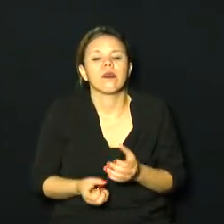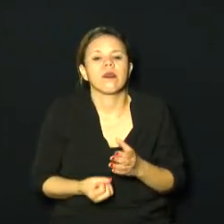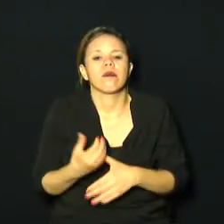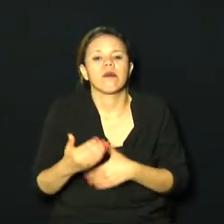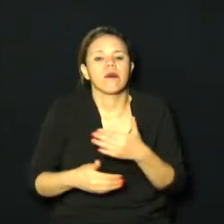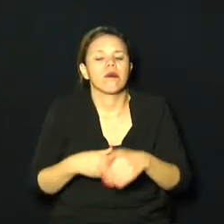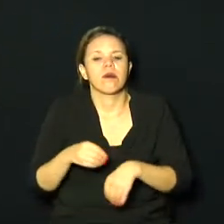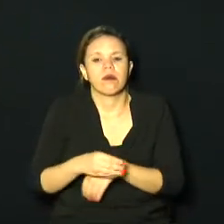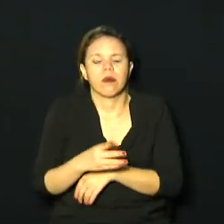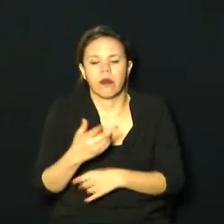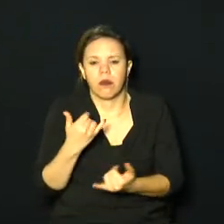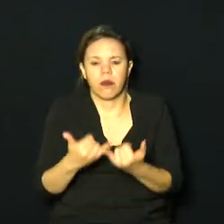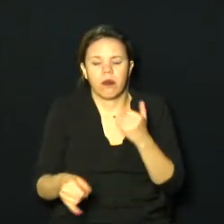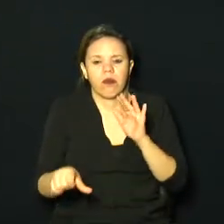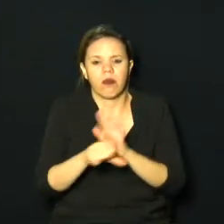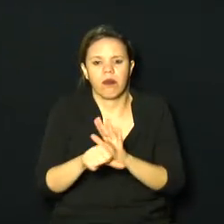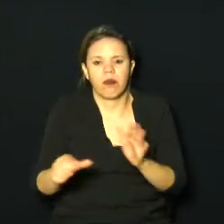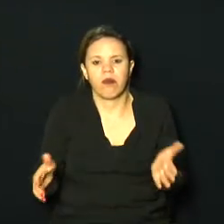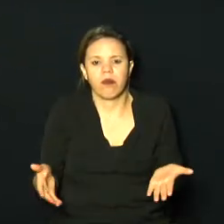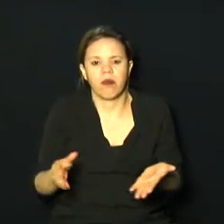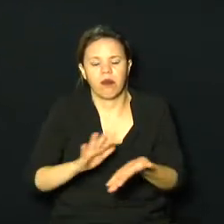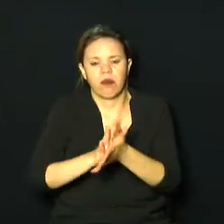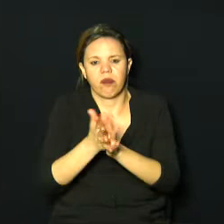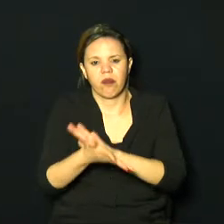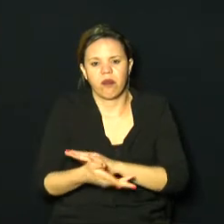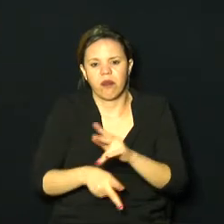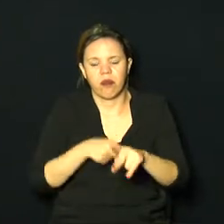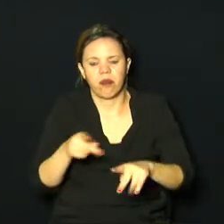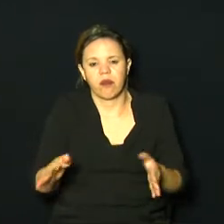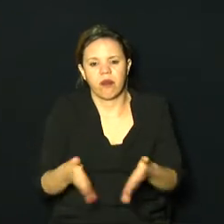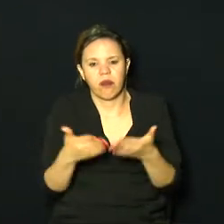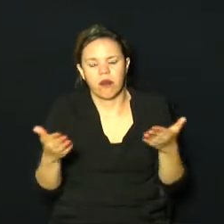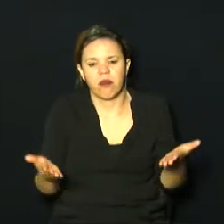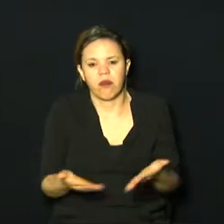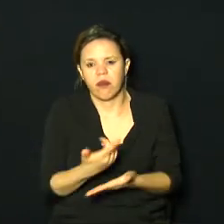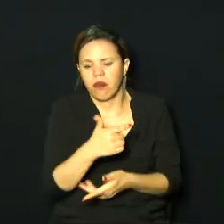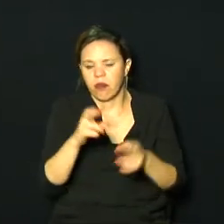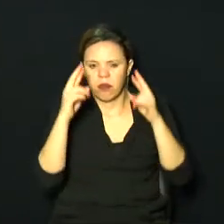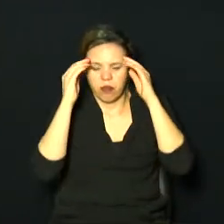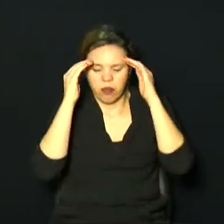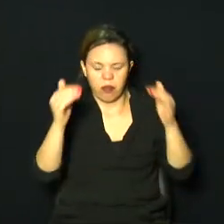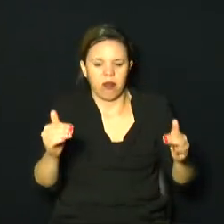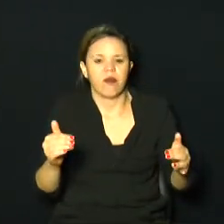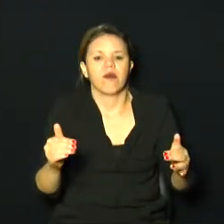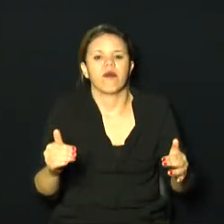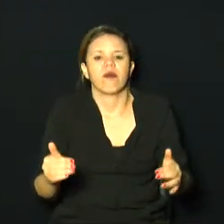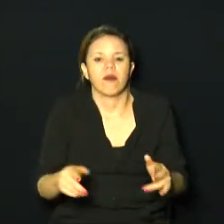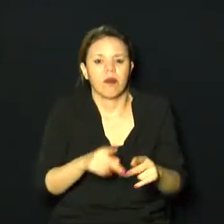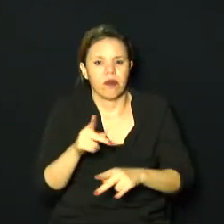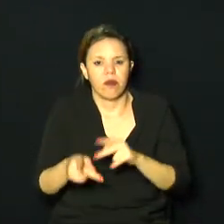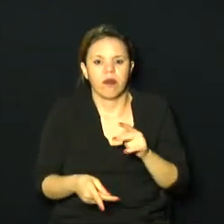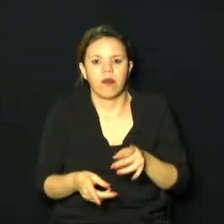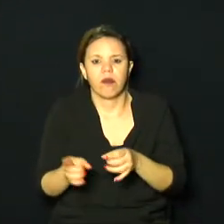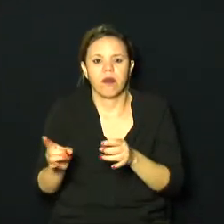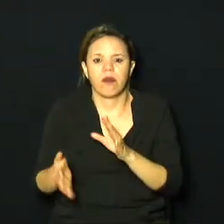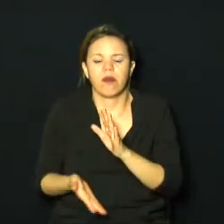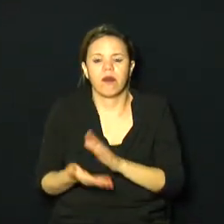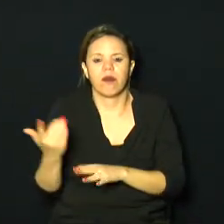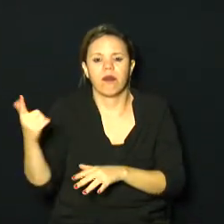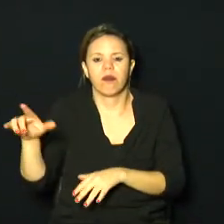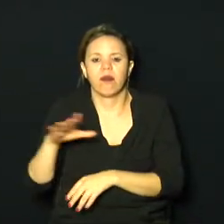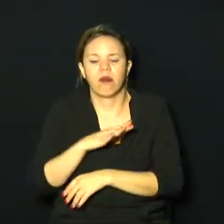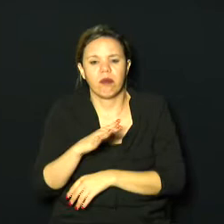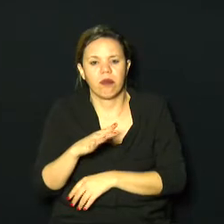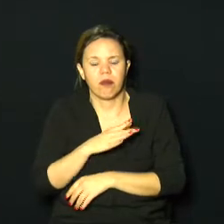uma forma de criminalização da pobreza, de desrespeito, de que as pessoas têm vidas próprias. Teve gente que saiu, foi tocar a vida em outra